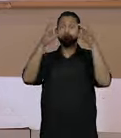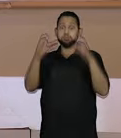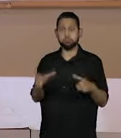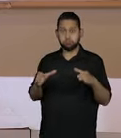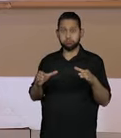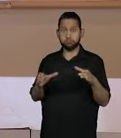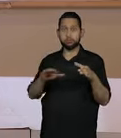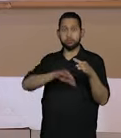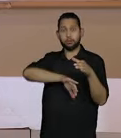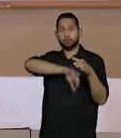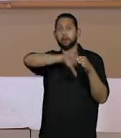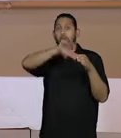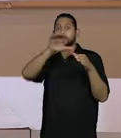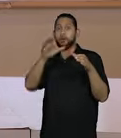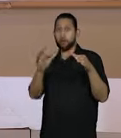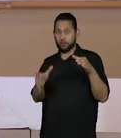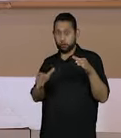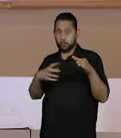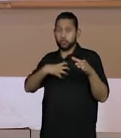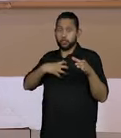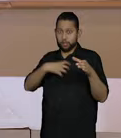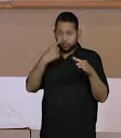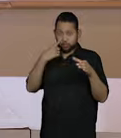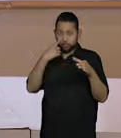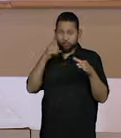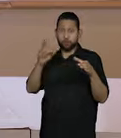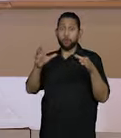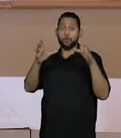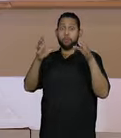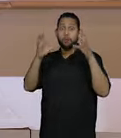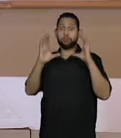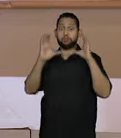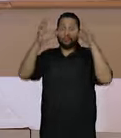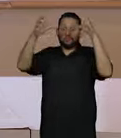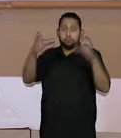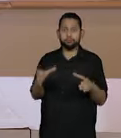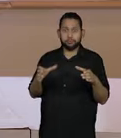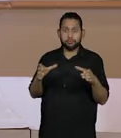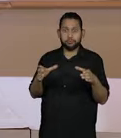becker, e eu vou pegar esse becker e vou colocar sobre